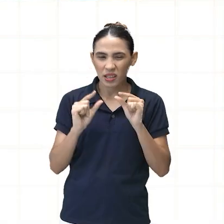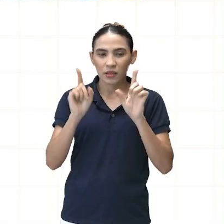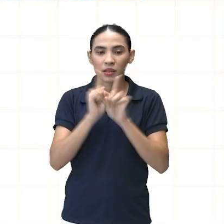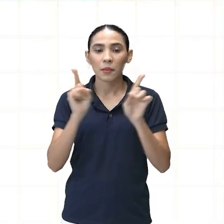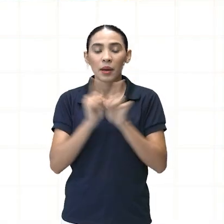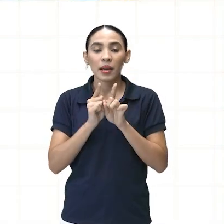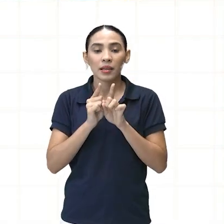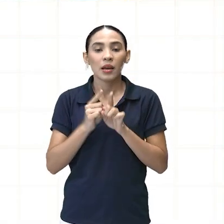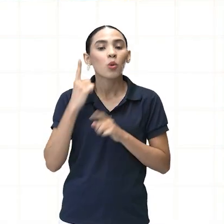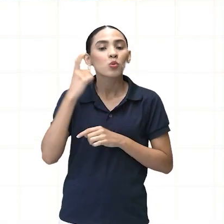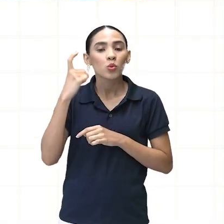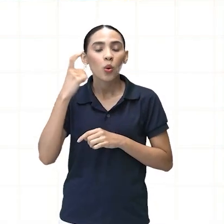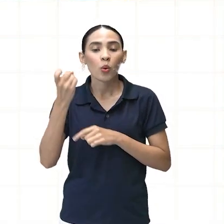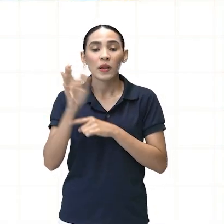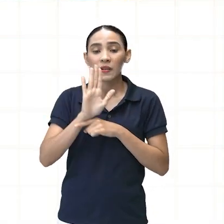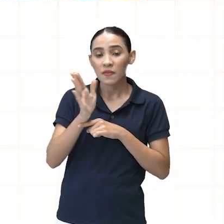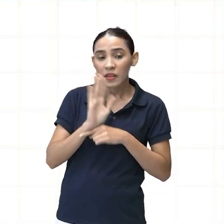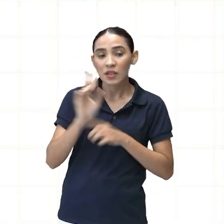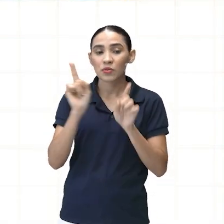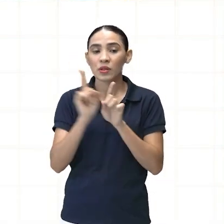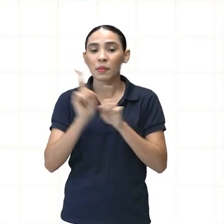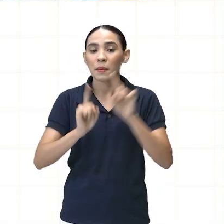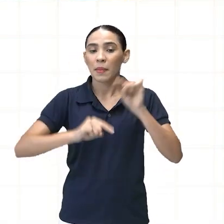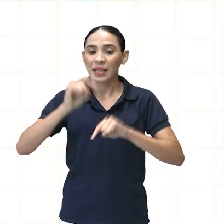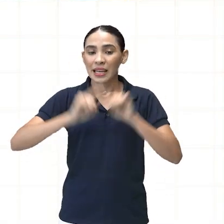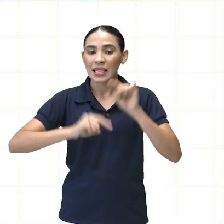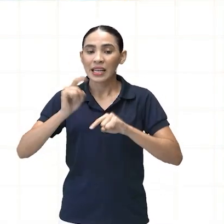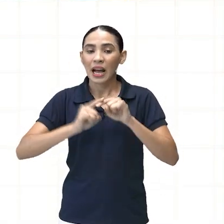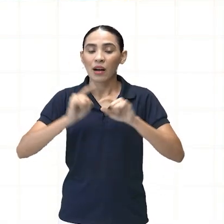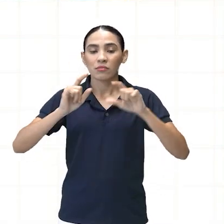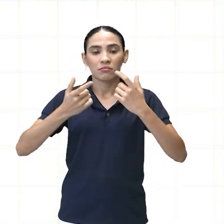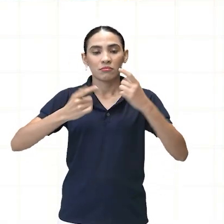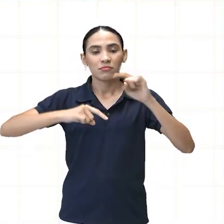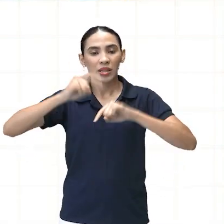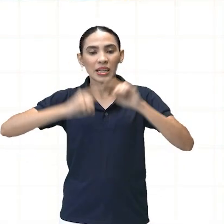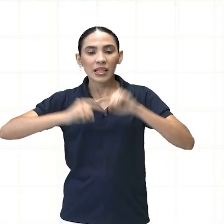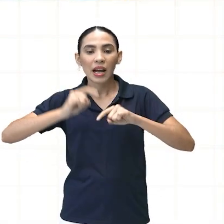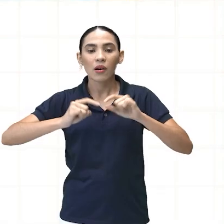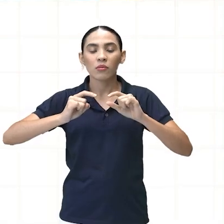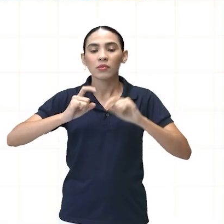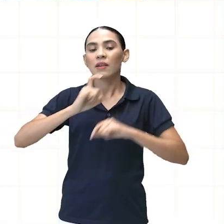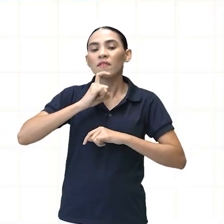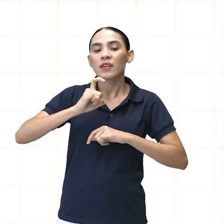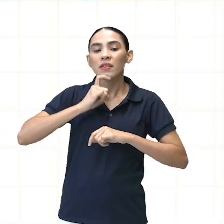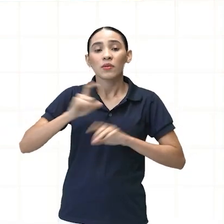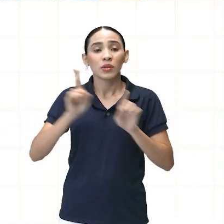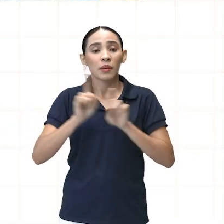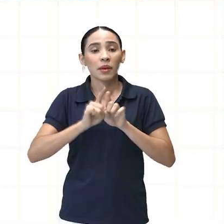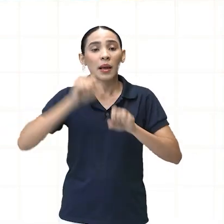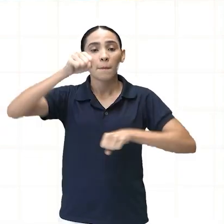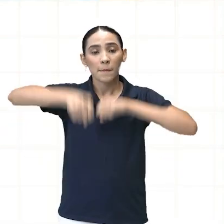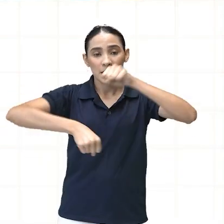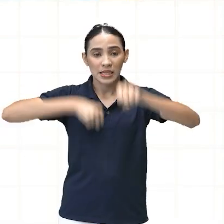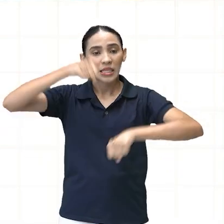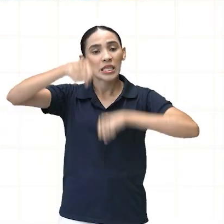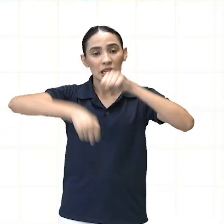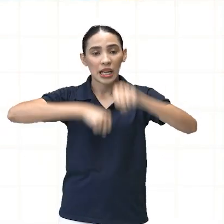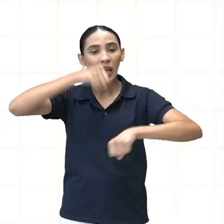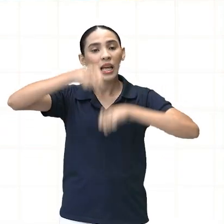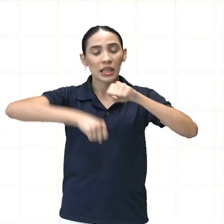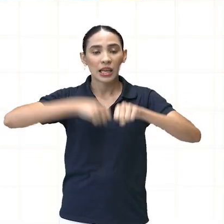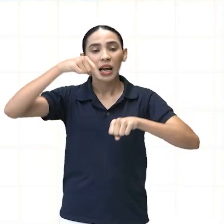aparelho de som e de vídeo, aparelhos de ar-condicionado, temos também bicicletas sendo produzidas aqui no